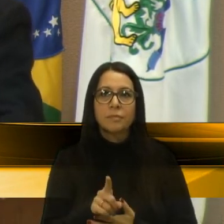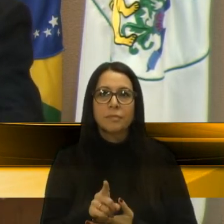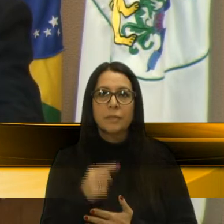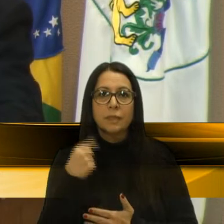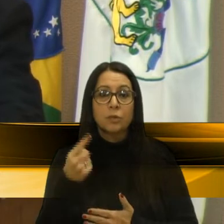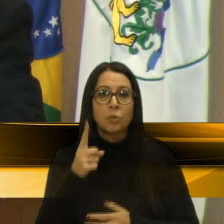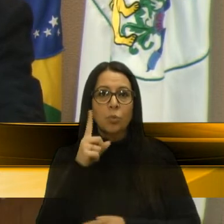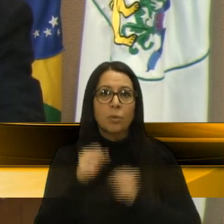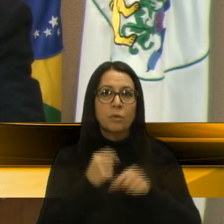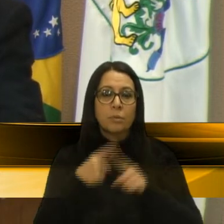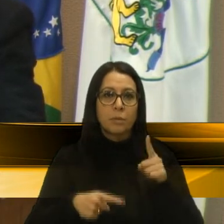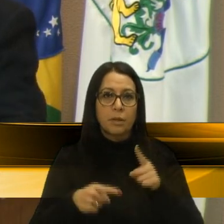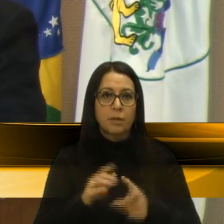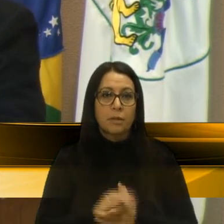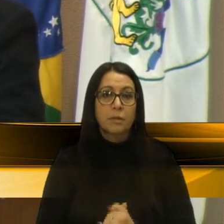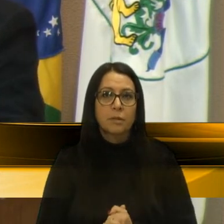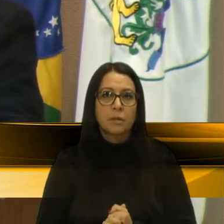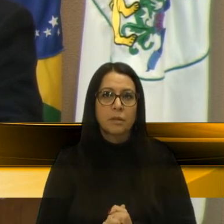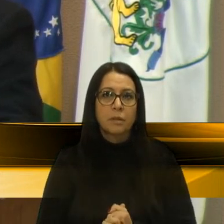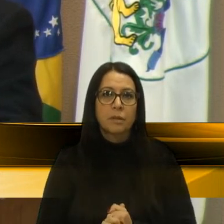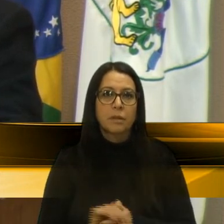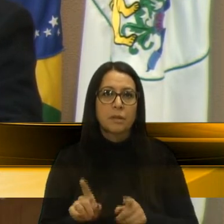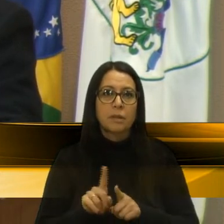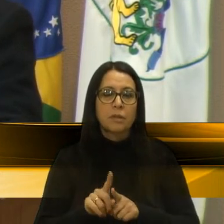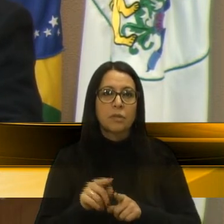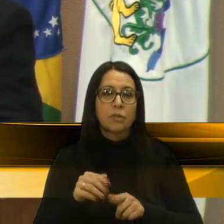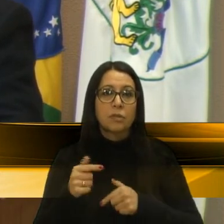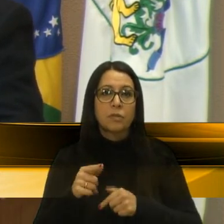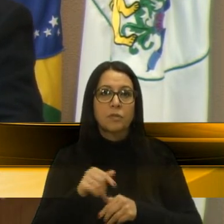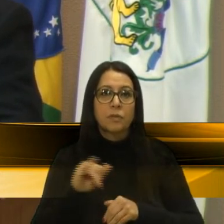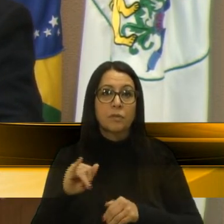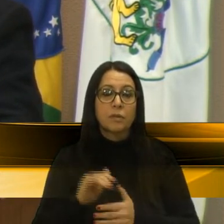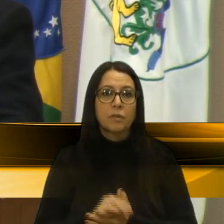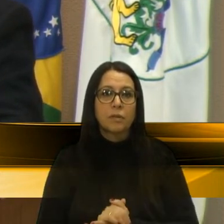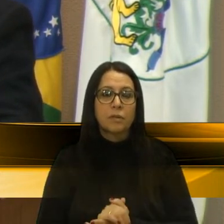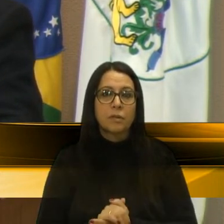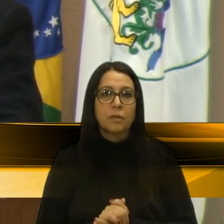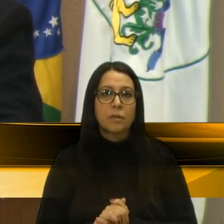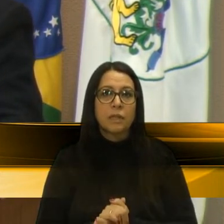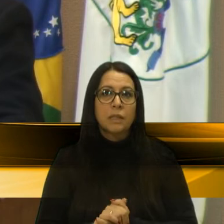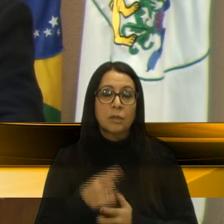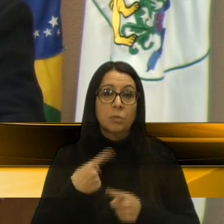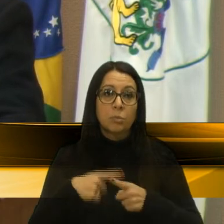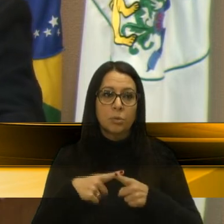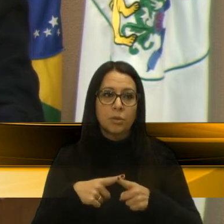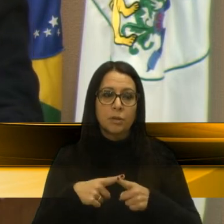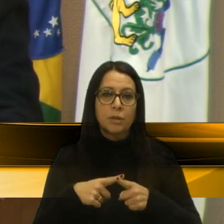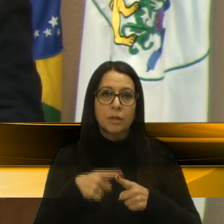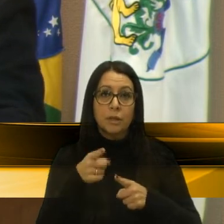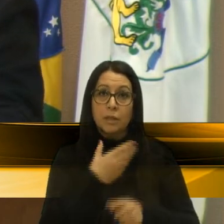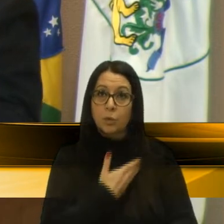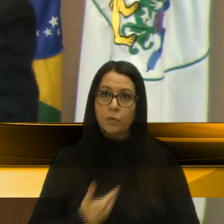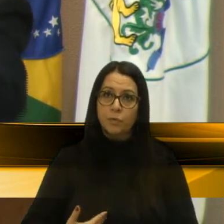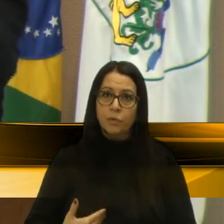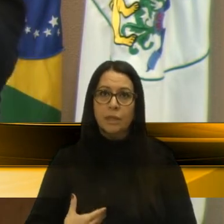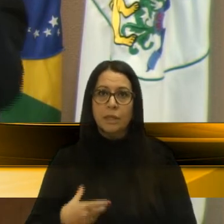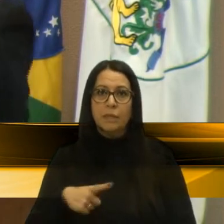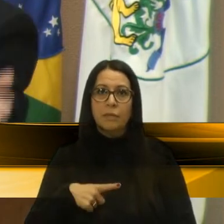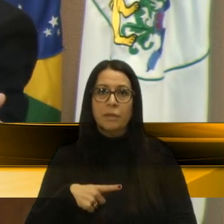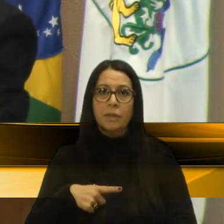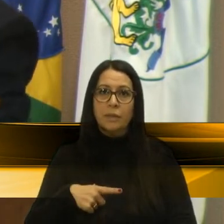aí não conseguiram. Então, a minha preocupação maior, meus caros vereadores, e trago aqui